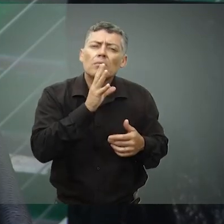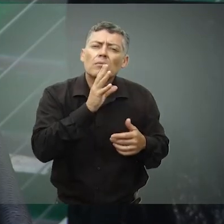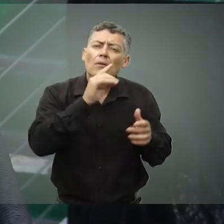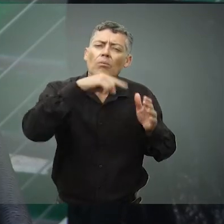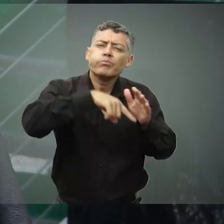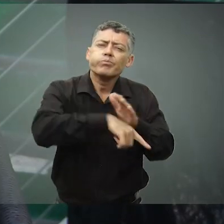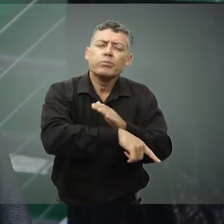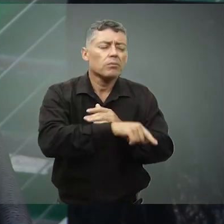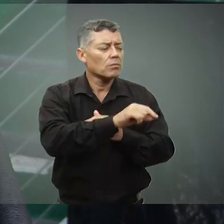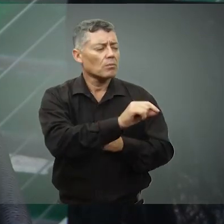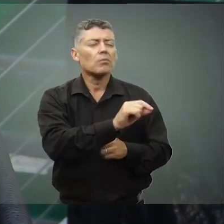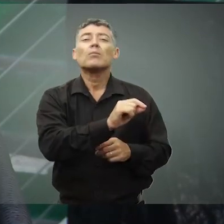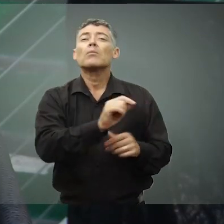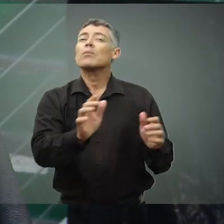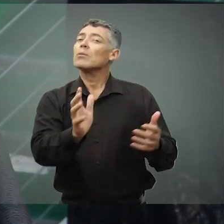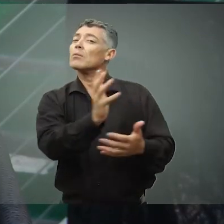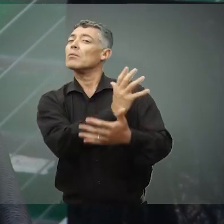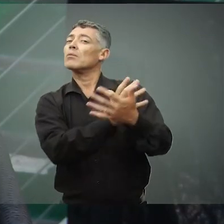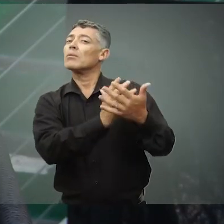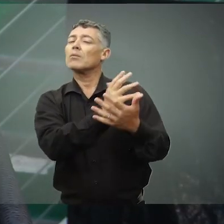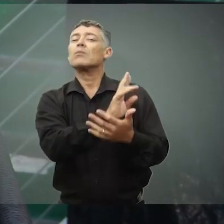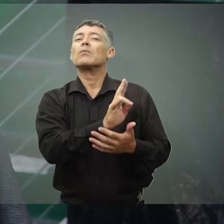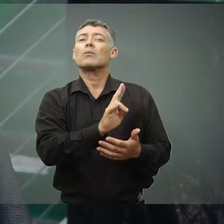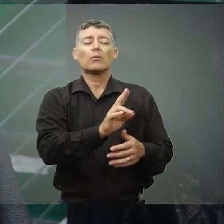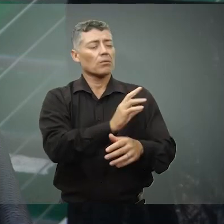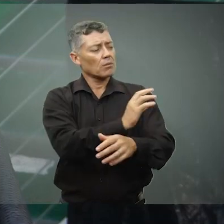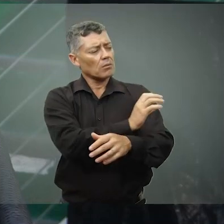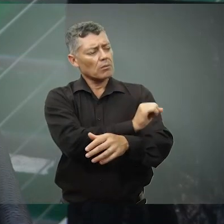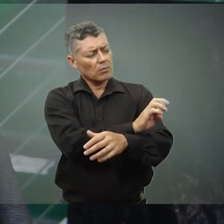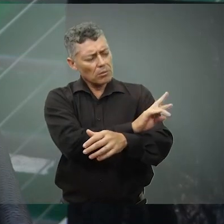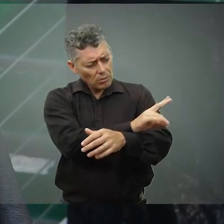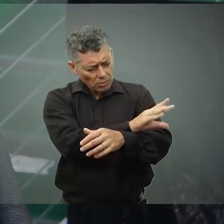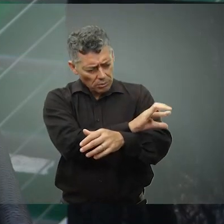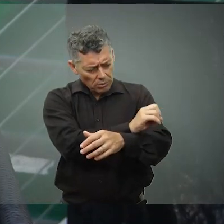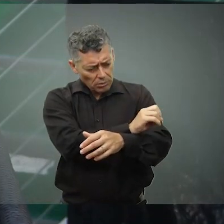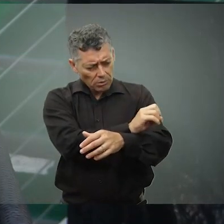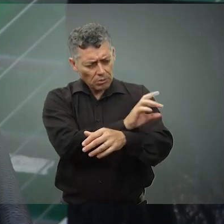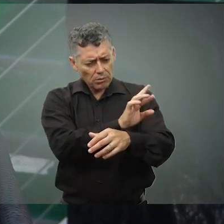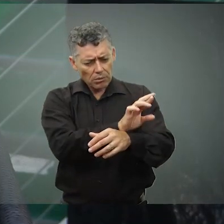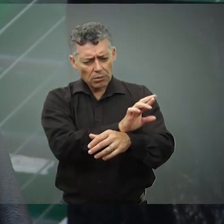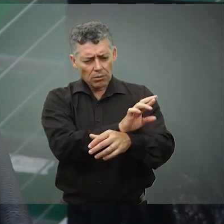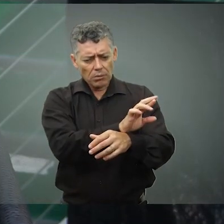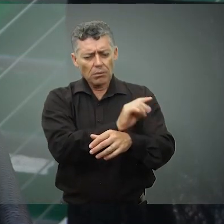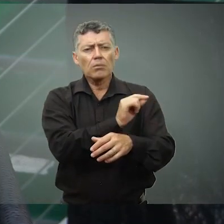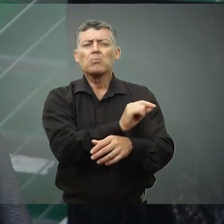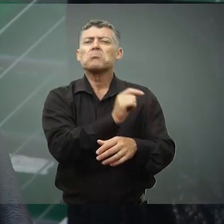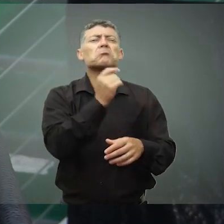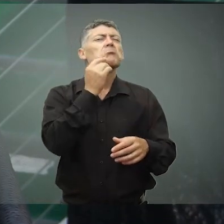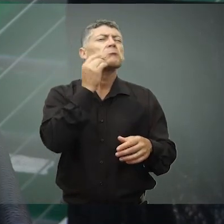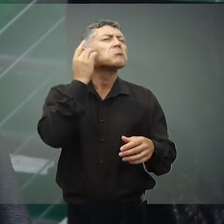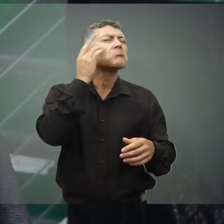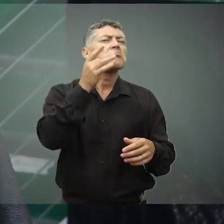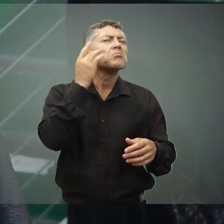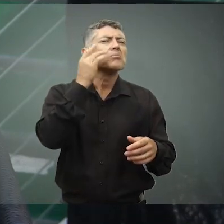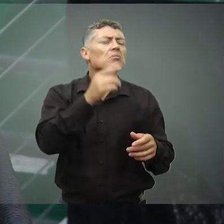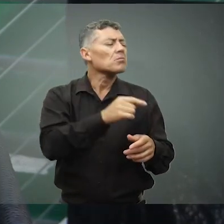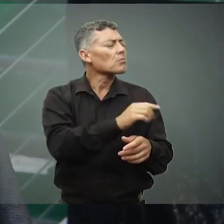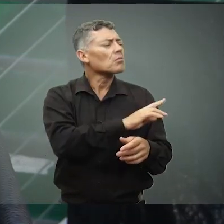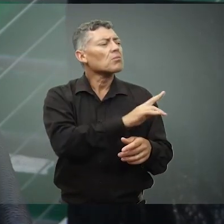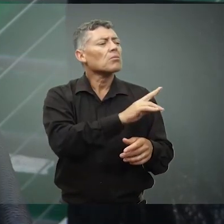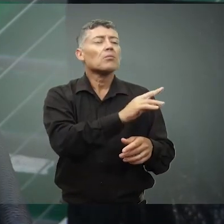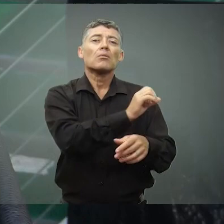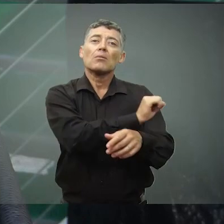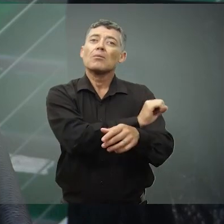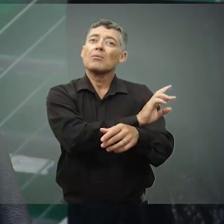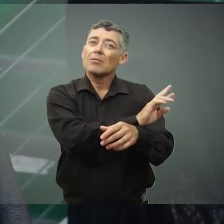no Axé Music. Ele que se chama Sérgio Barbosa Ribeiro, mas eu falando assim você não vai saber quem é. Mas se eu disser